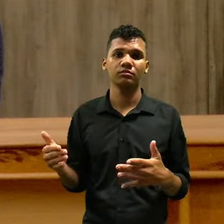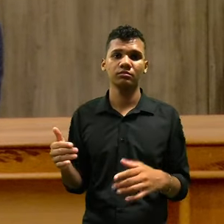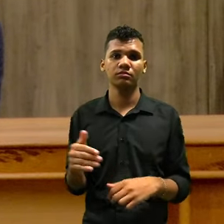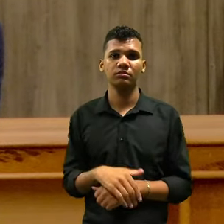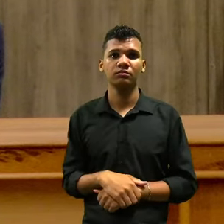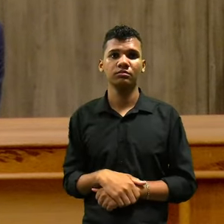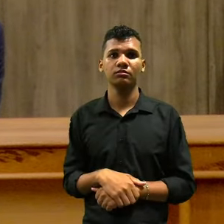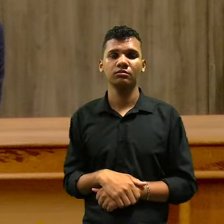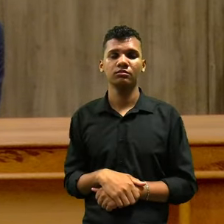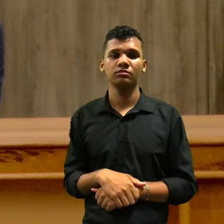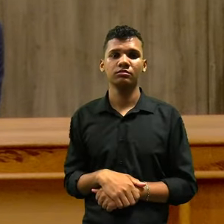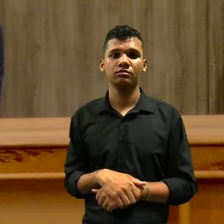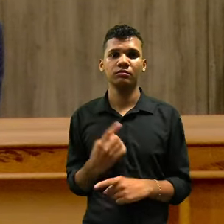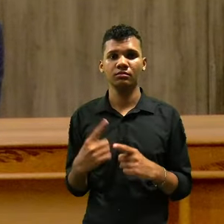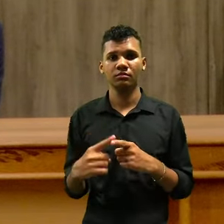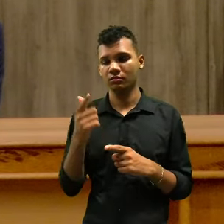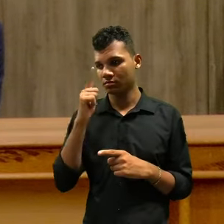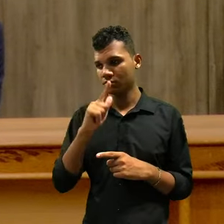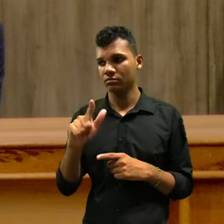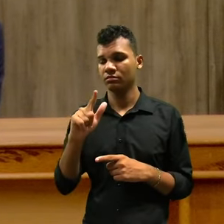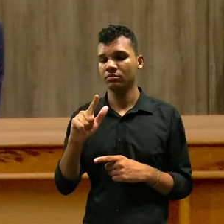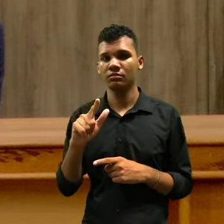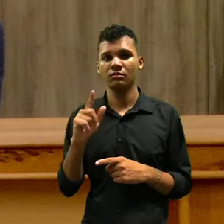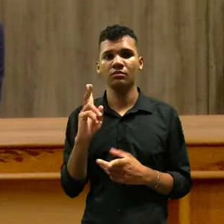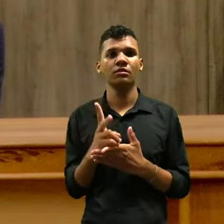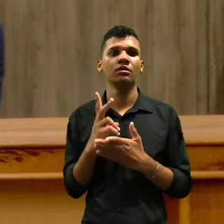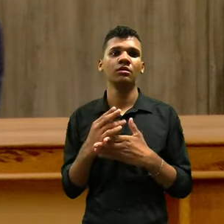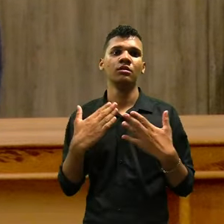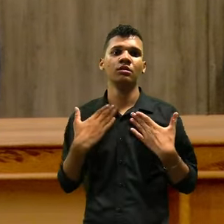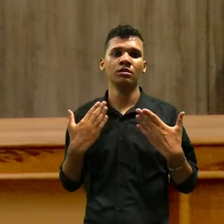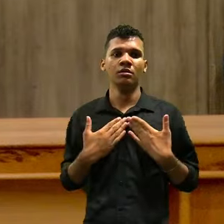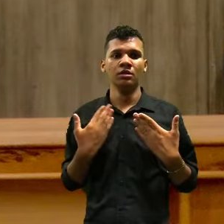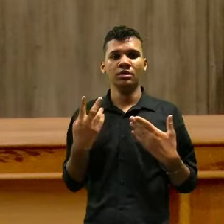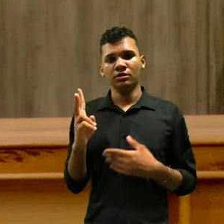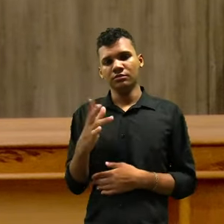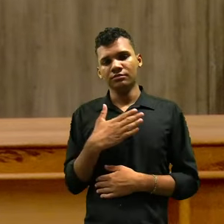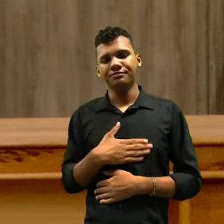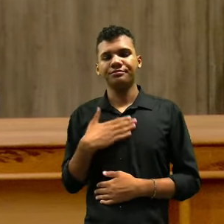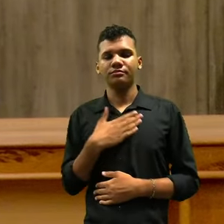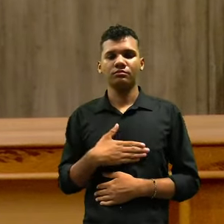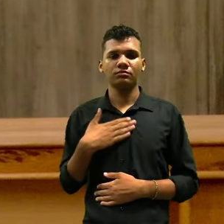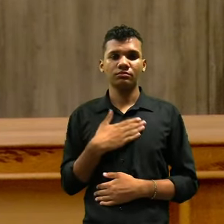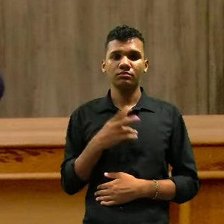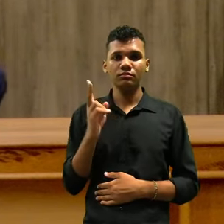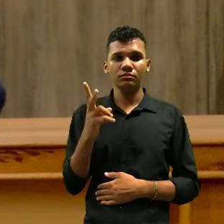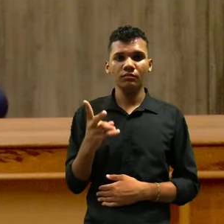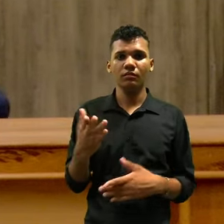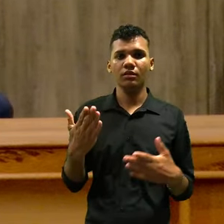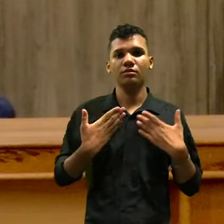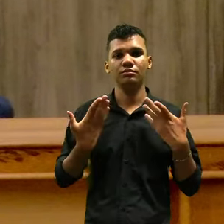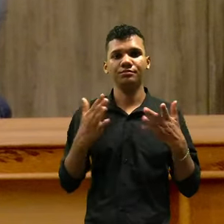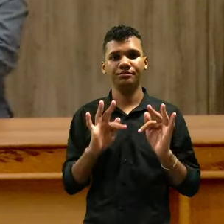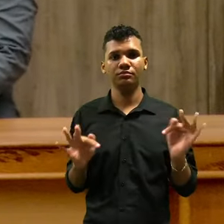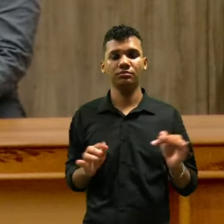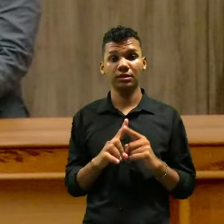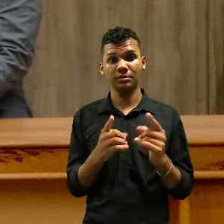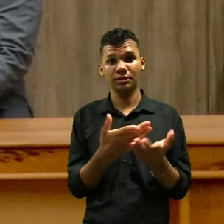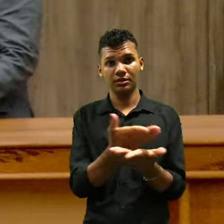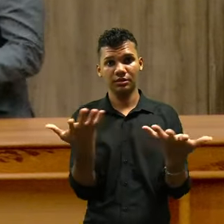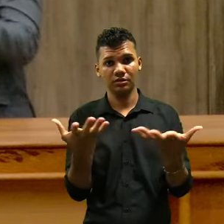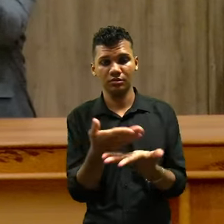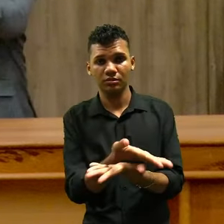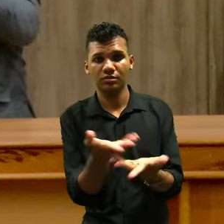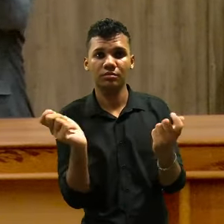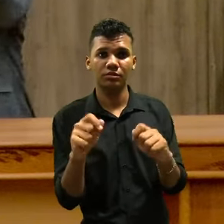Terra recebeu com alegria tá aí recebeu com prazer recebeu com alegria agora olha para cá